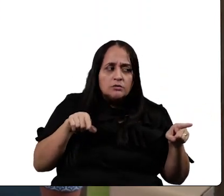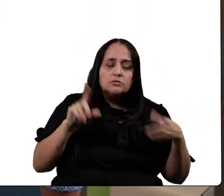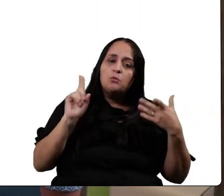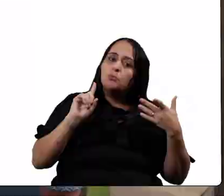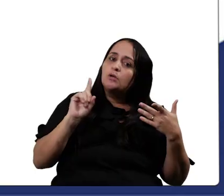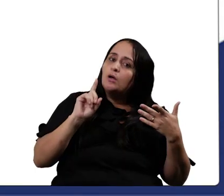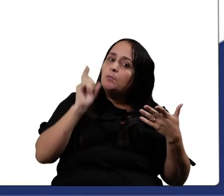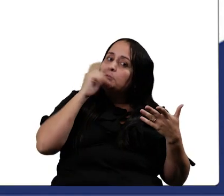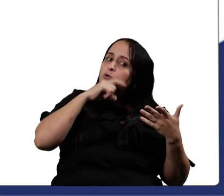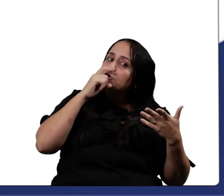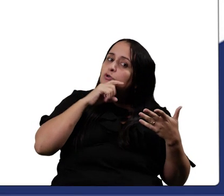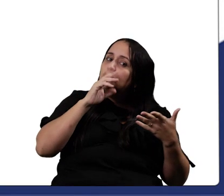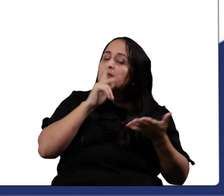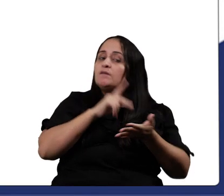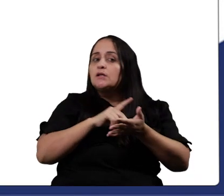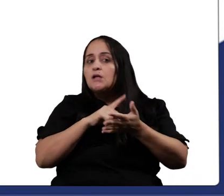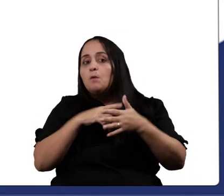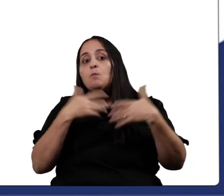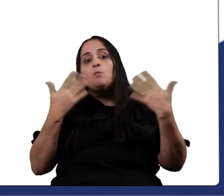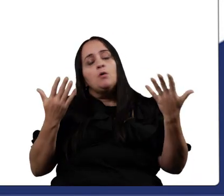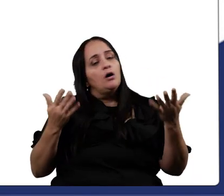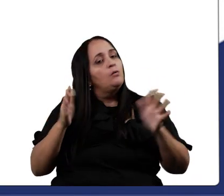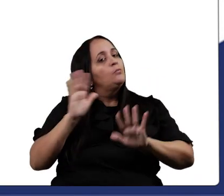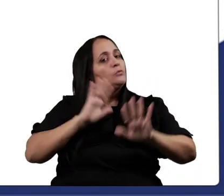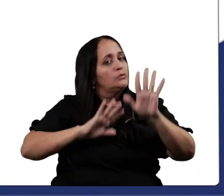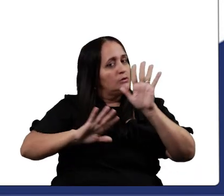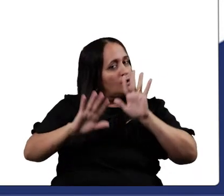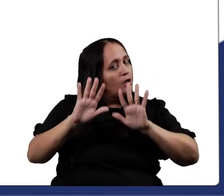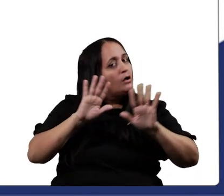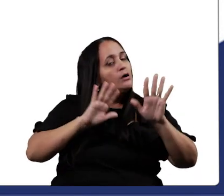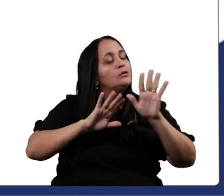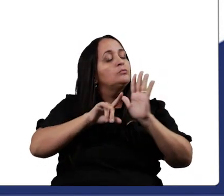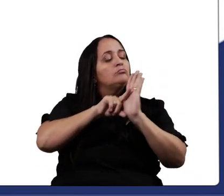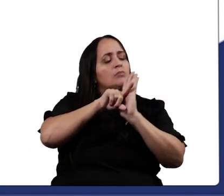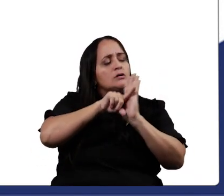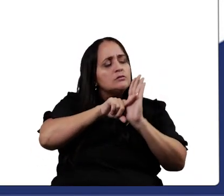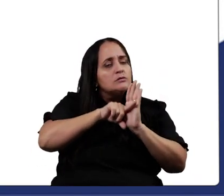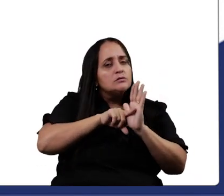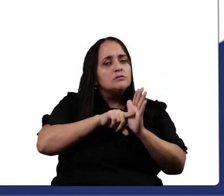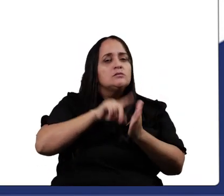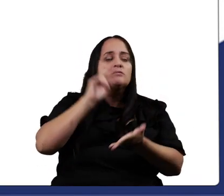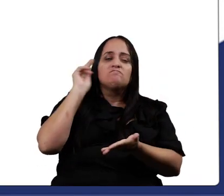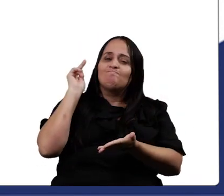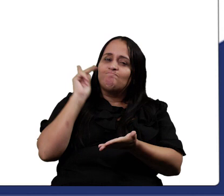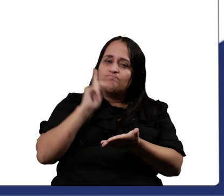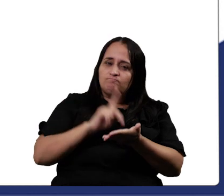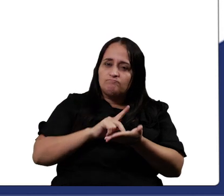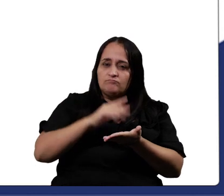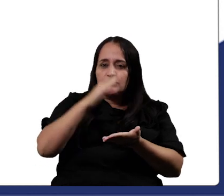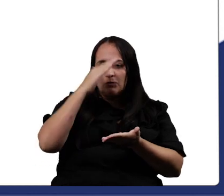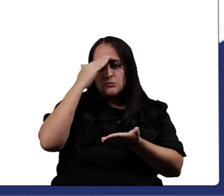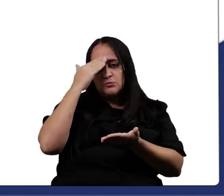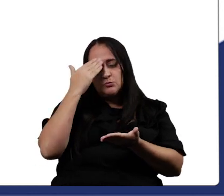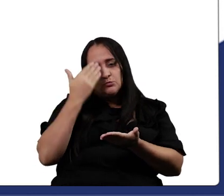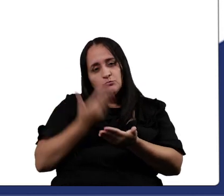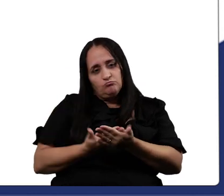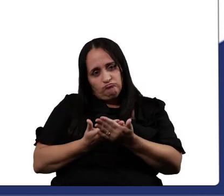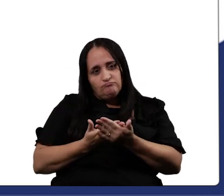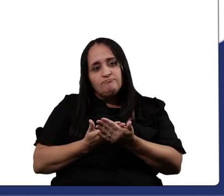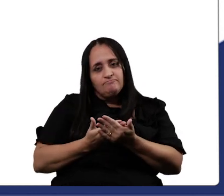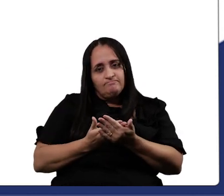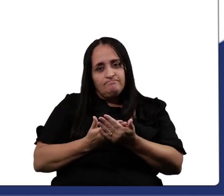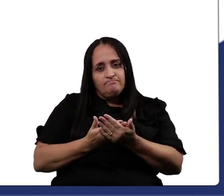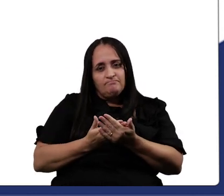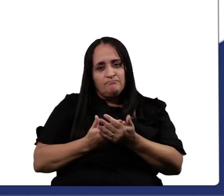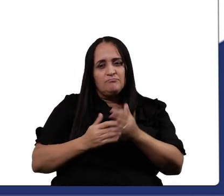ou é mentira. Busque sites confiáveis para realizar as pesquisas, né? E seja cuidadoso,